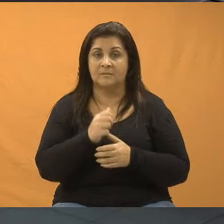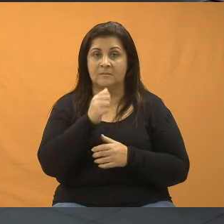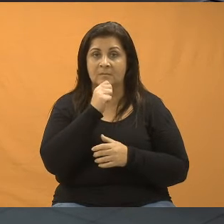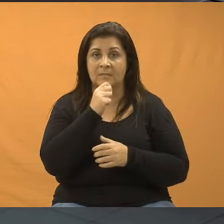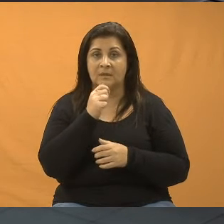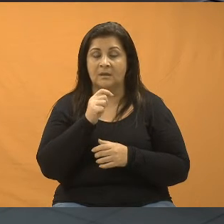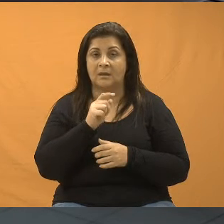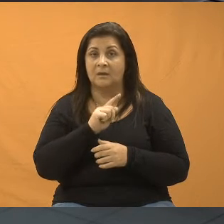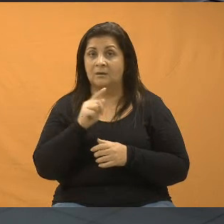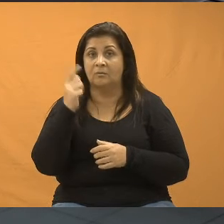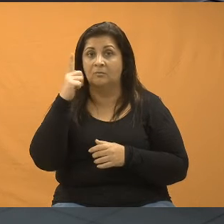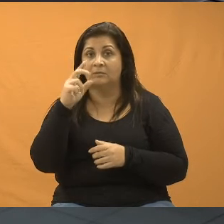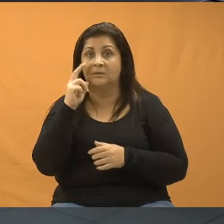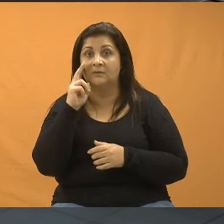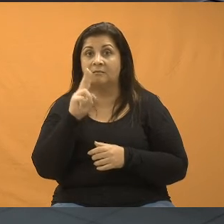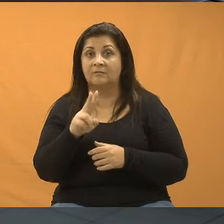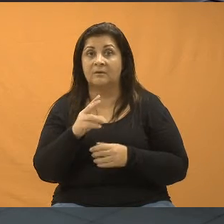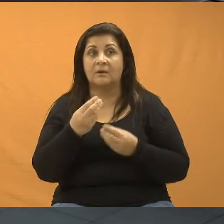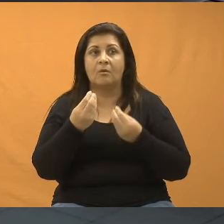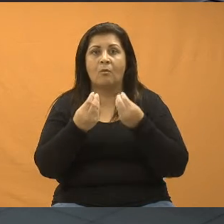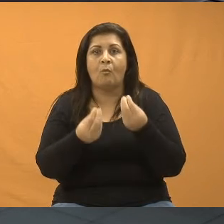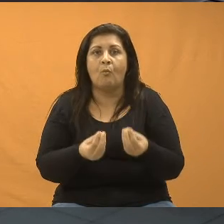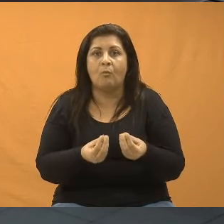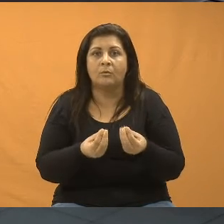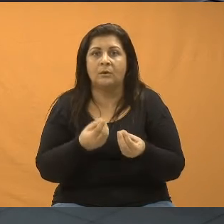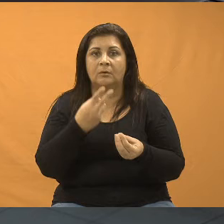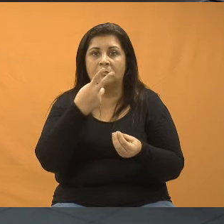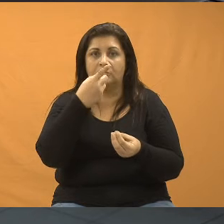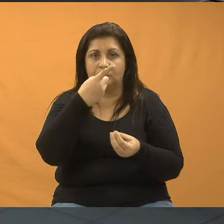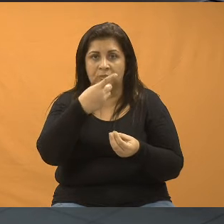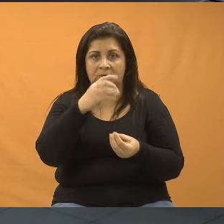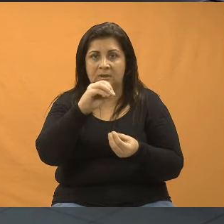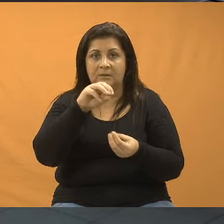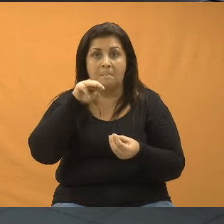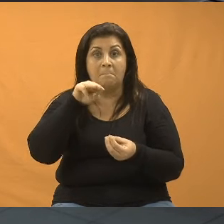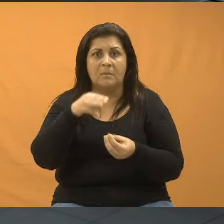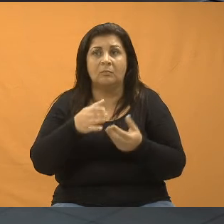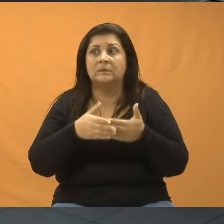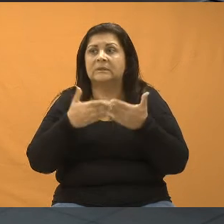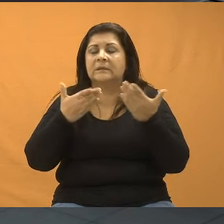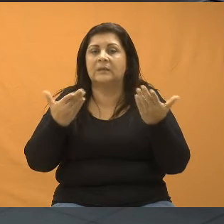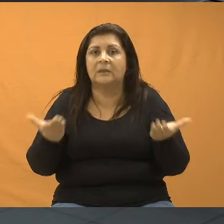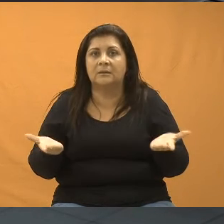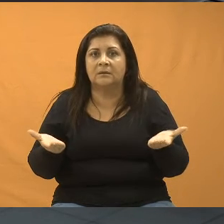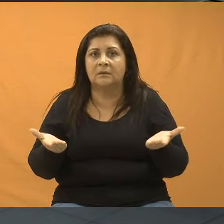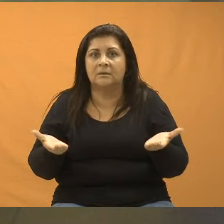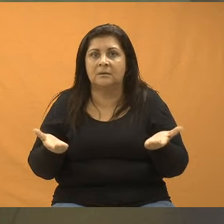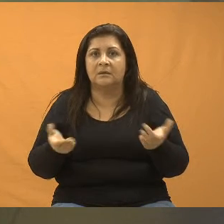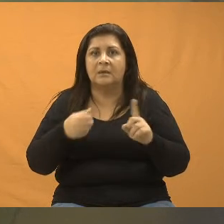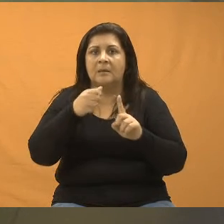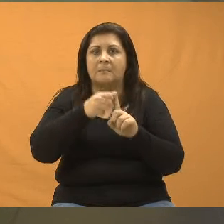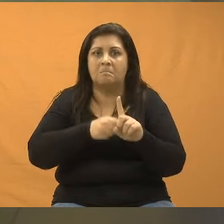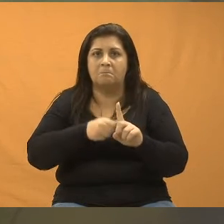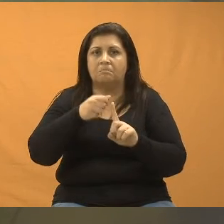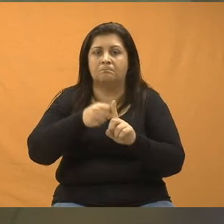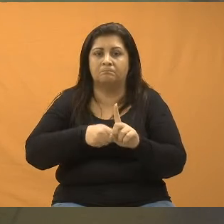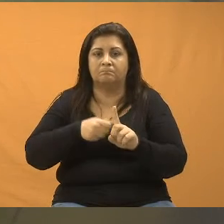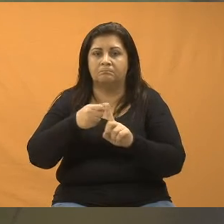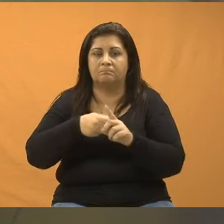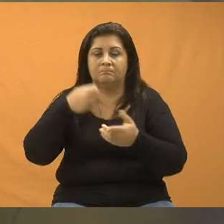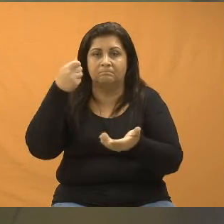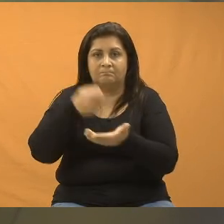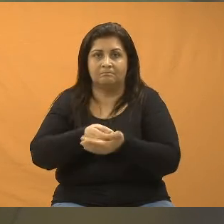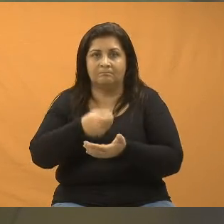conseguimos enxergar aonde foi injetado esses 10 milhões de reais. E a prestação de hoje, de 250